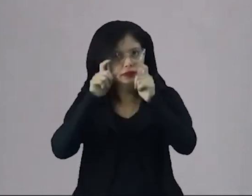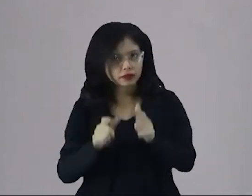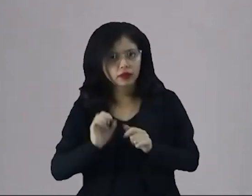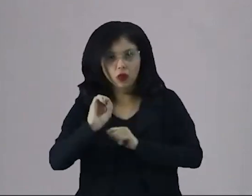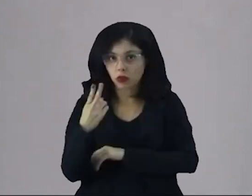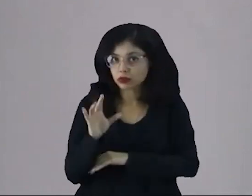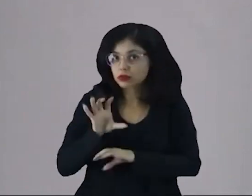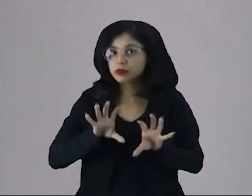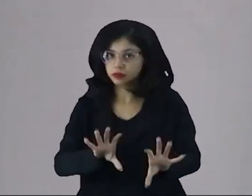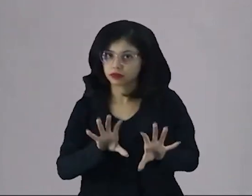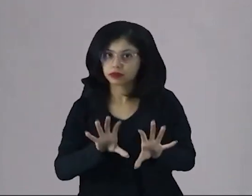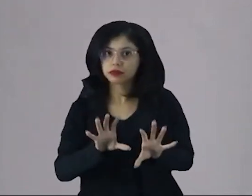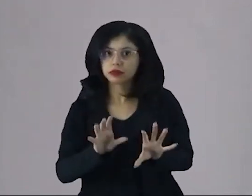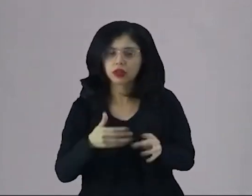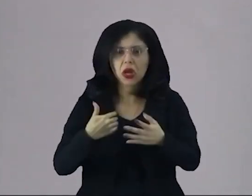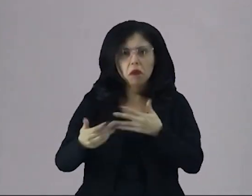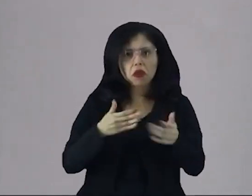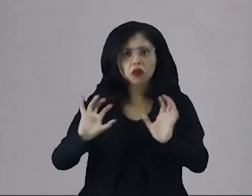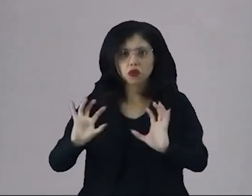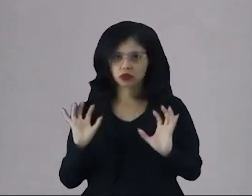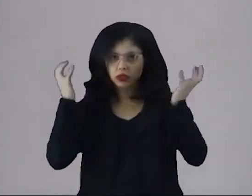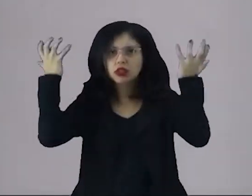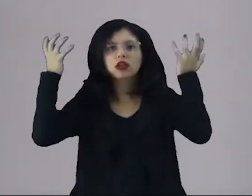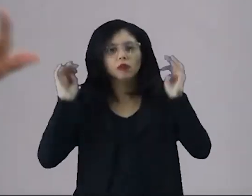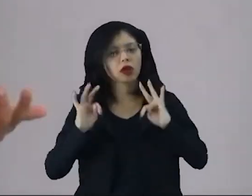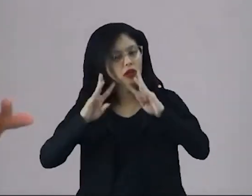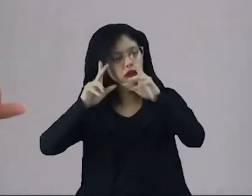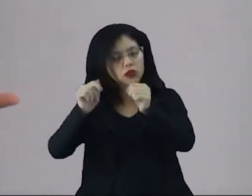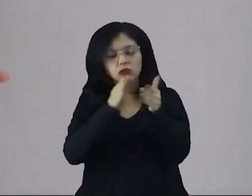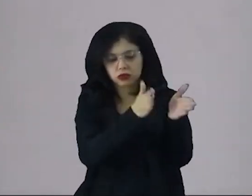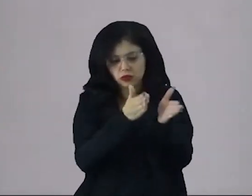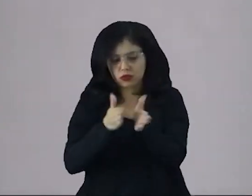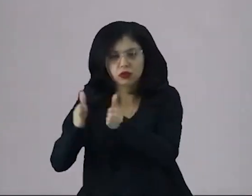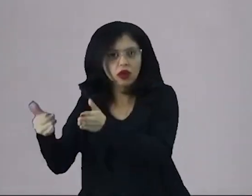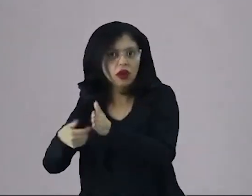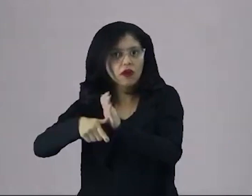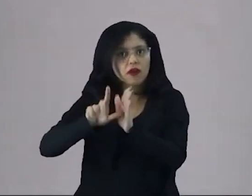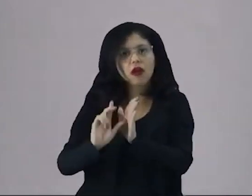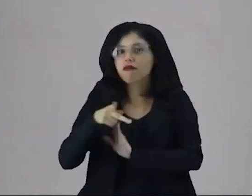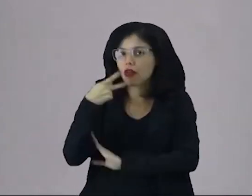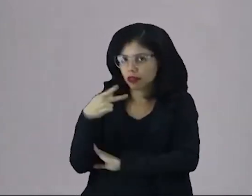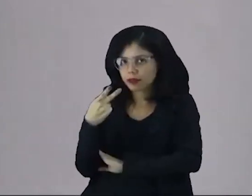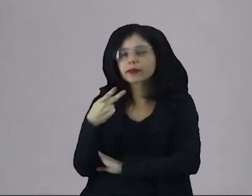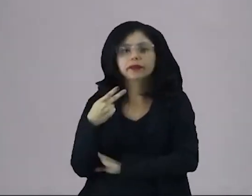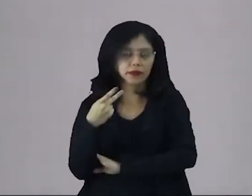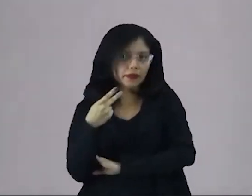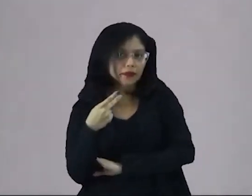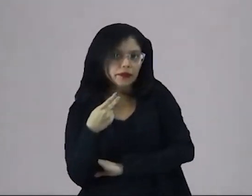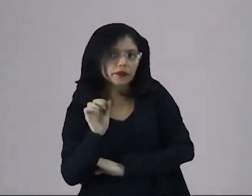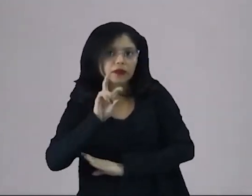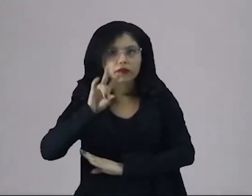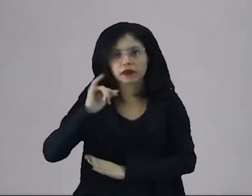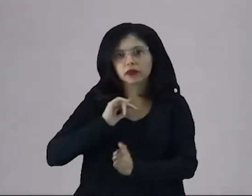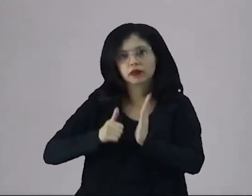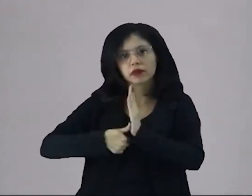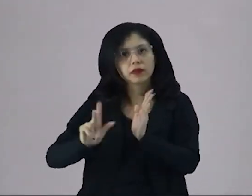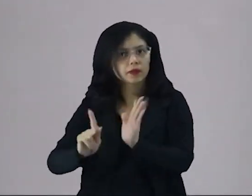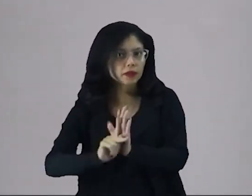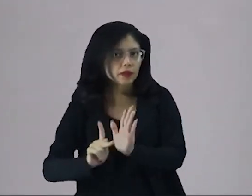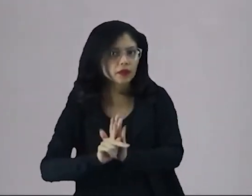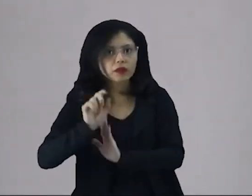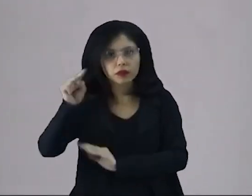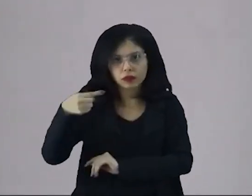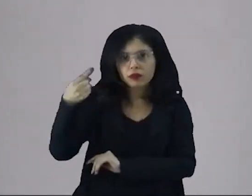Ou seja, dependendo do clima e todos aqueles fatores que eu citei anteriormente, você vai ter uma identidade que